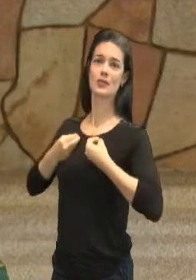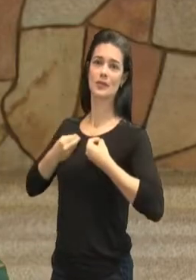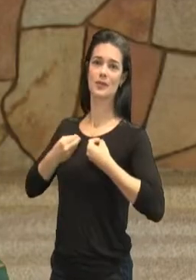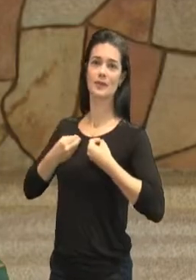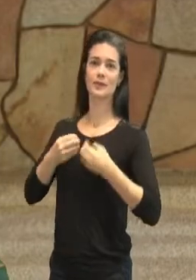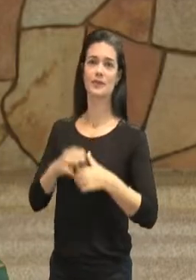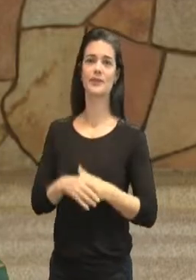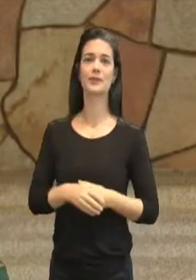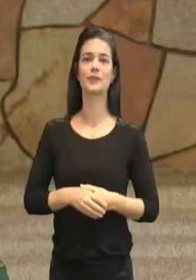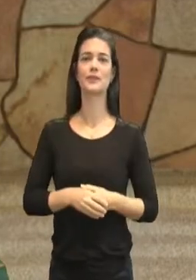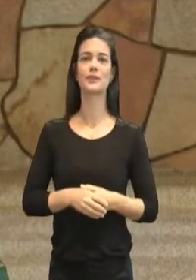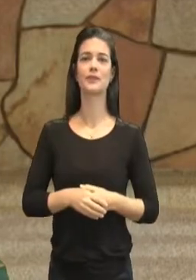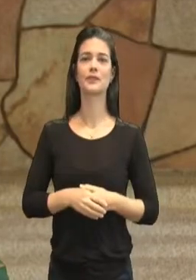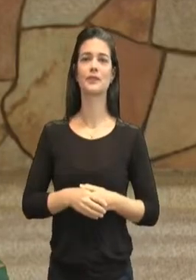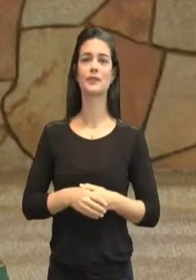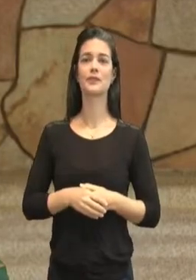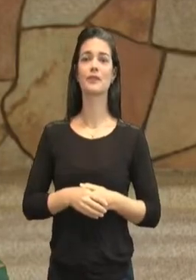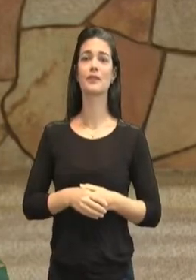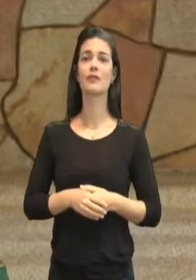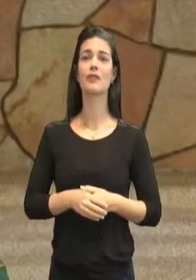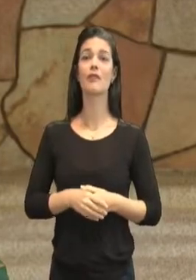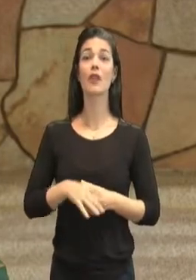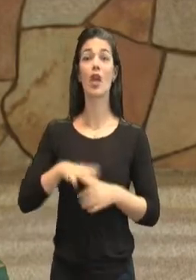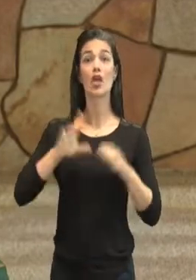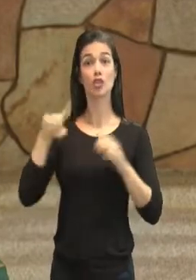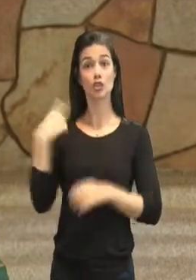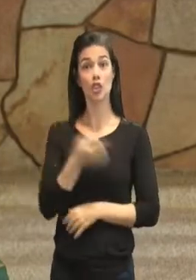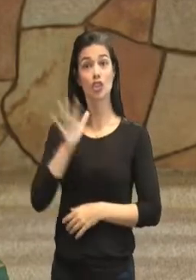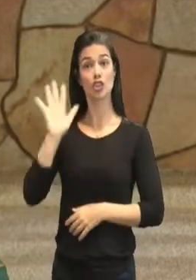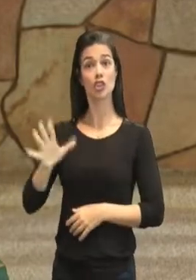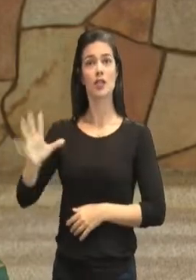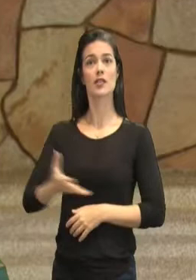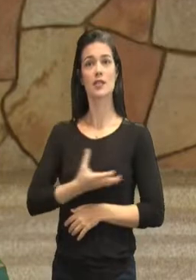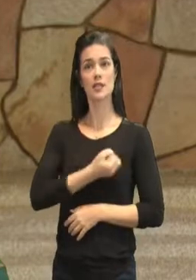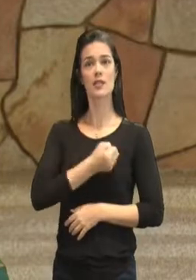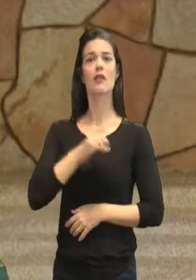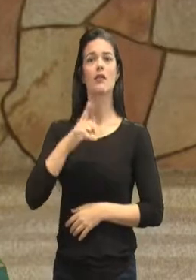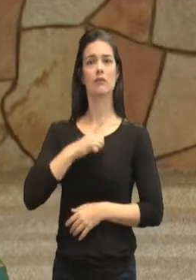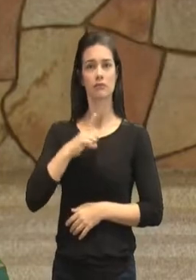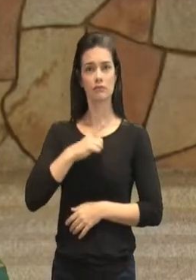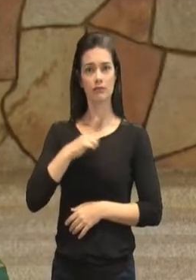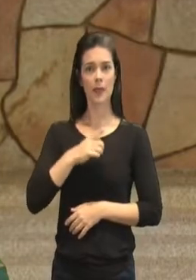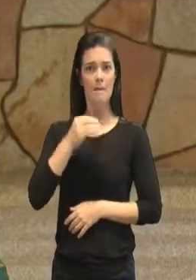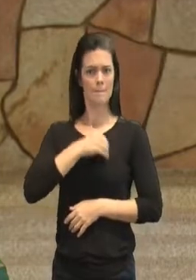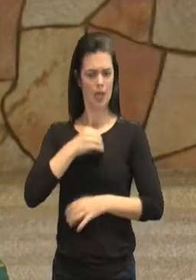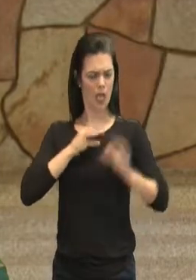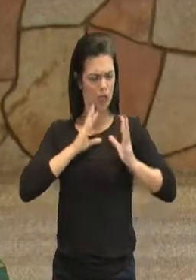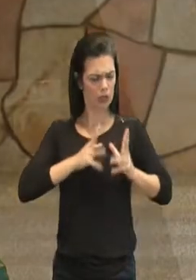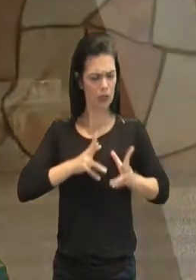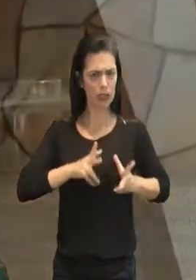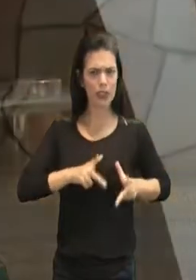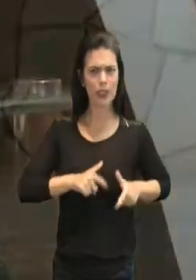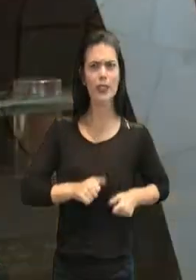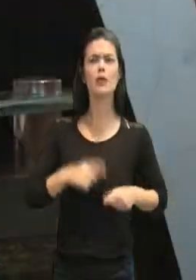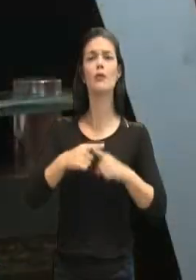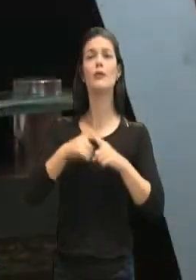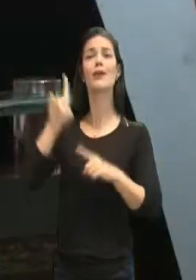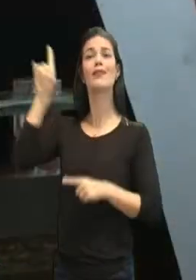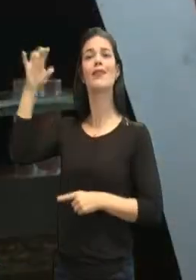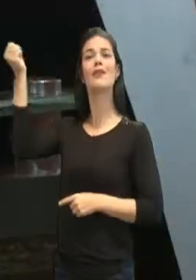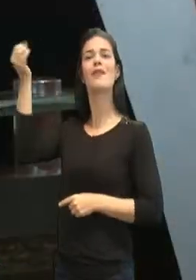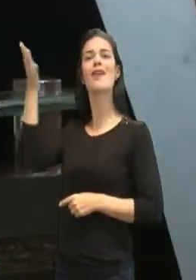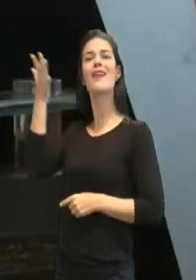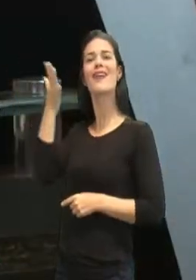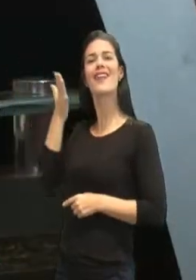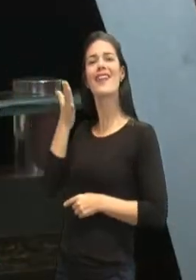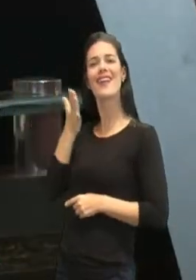amado, no qual temos a redenção pelo seu sangue, a remissão dos pecados, segundo a riqueza da sua graça, que